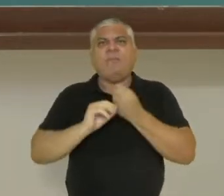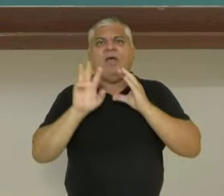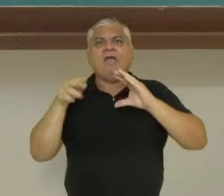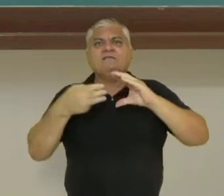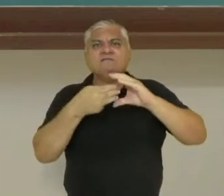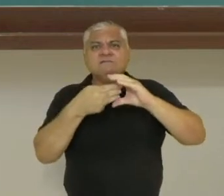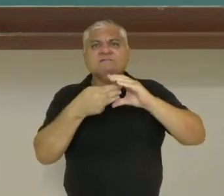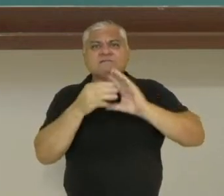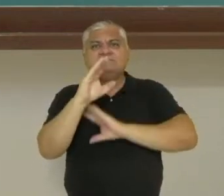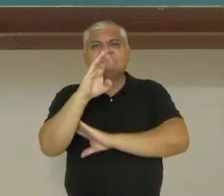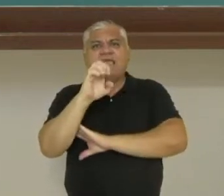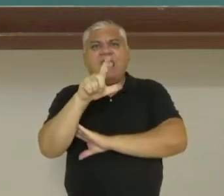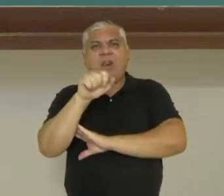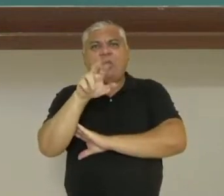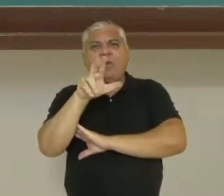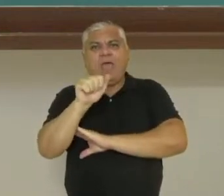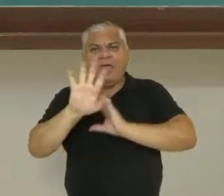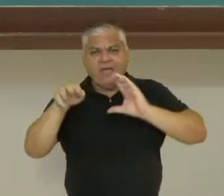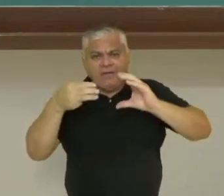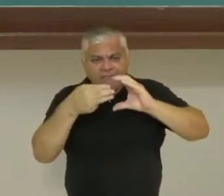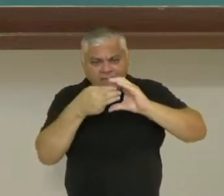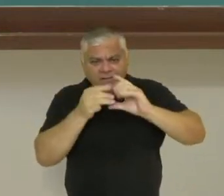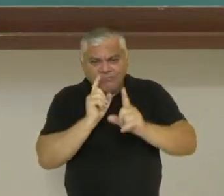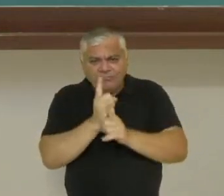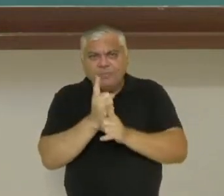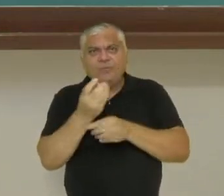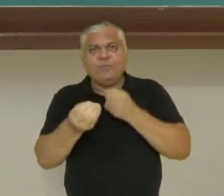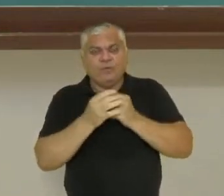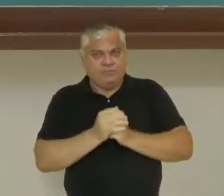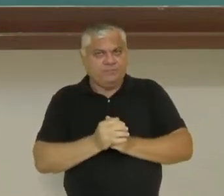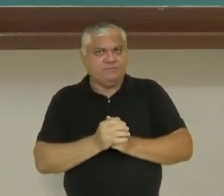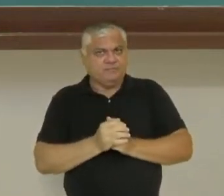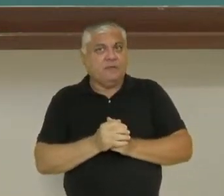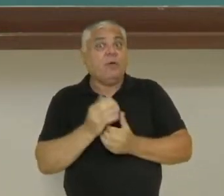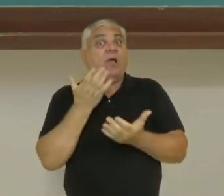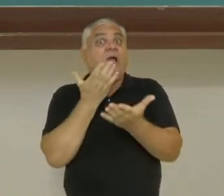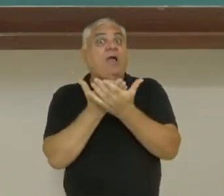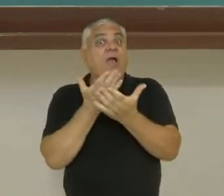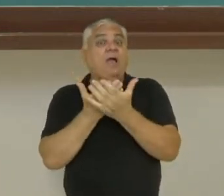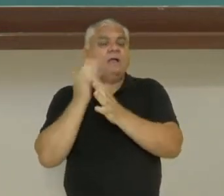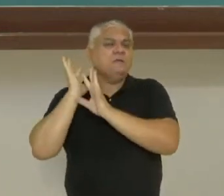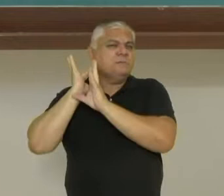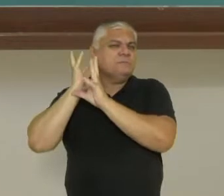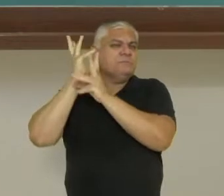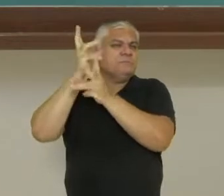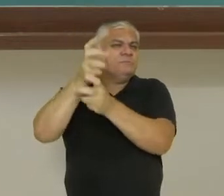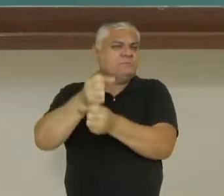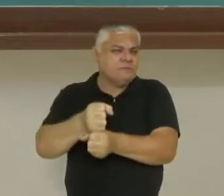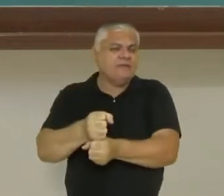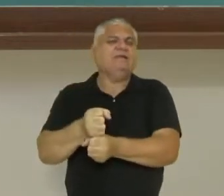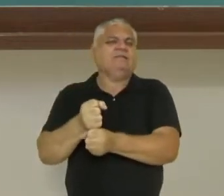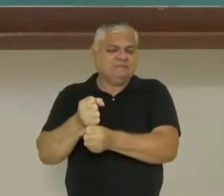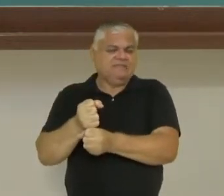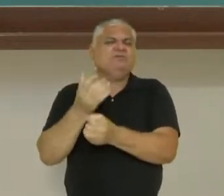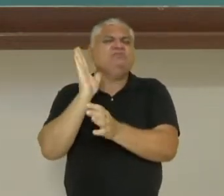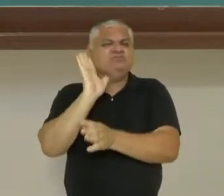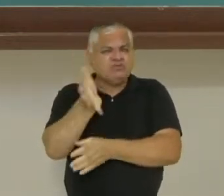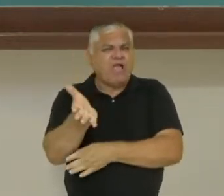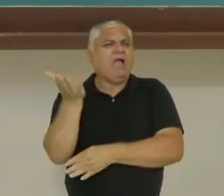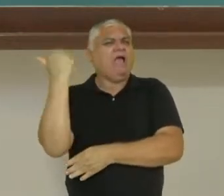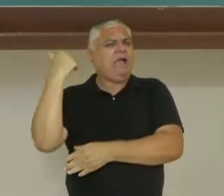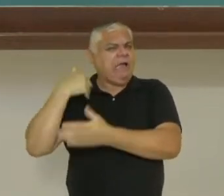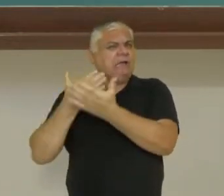Mas, professor, o que é esse nivelamento? Veja bem, nós vamos resgatar informações que